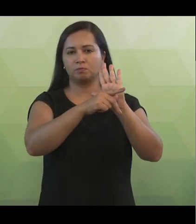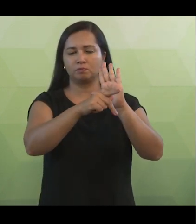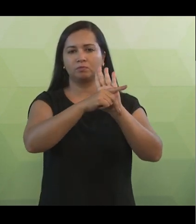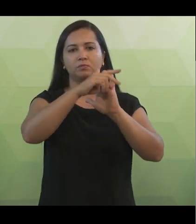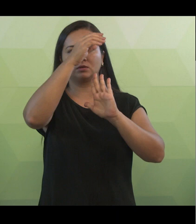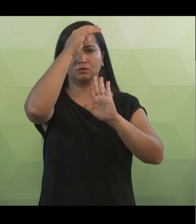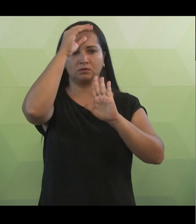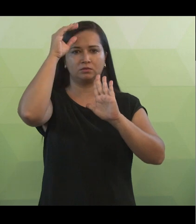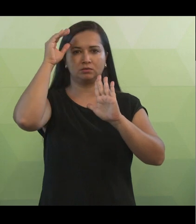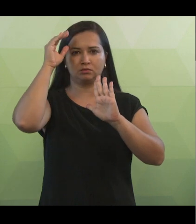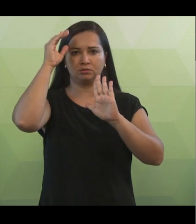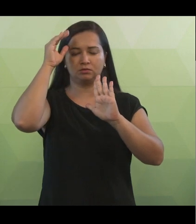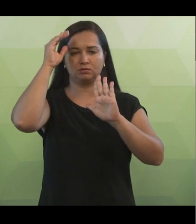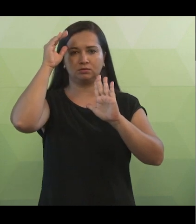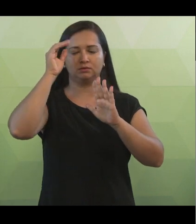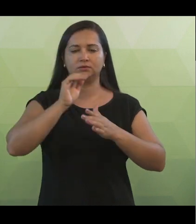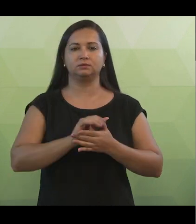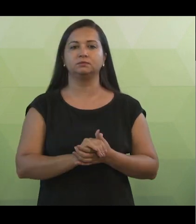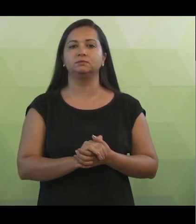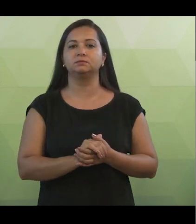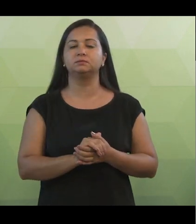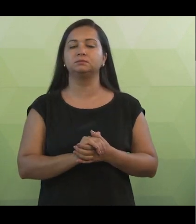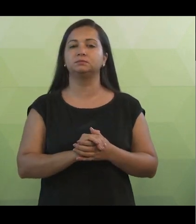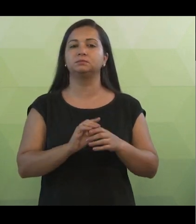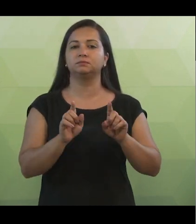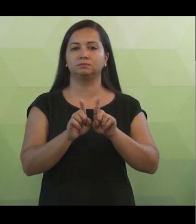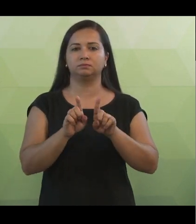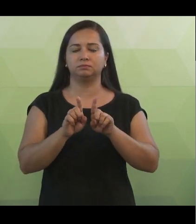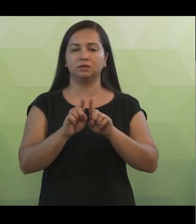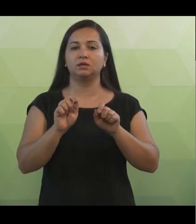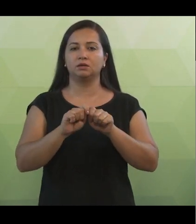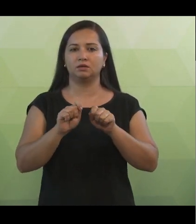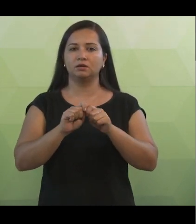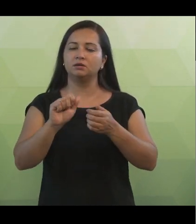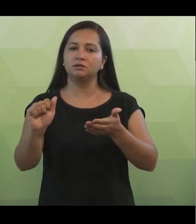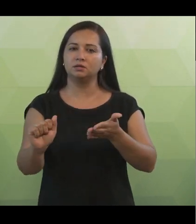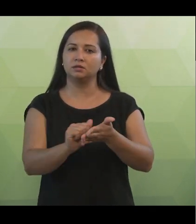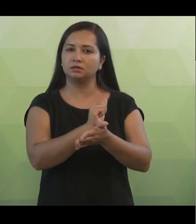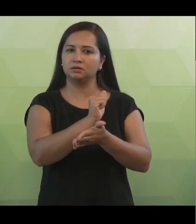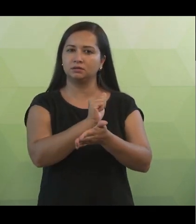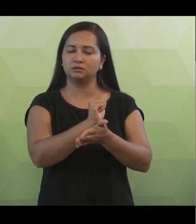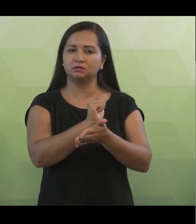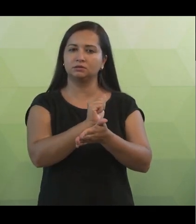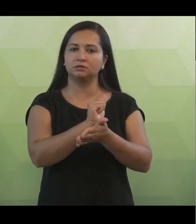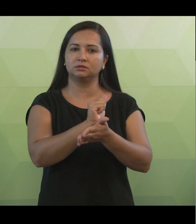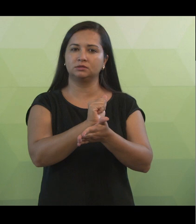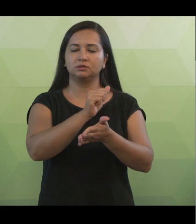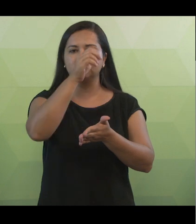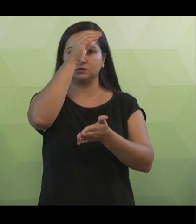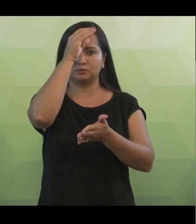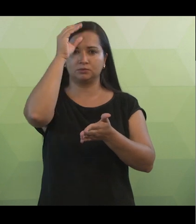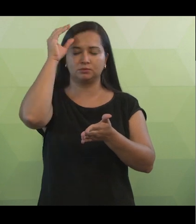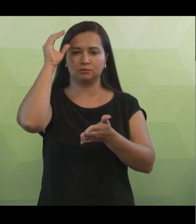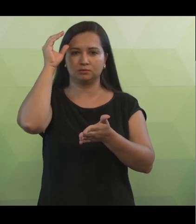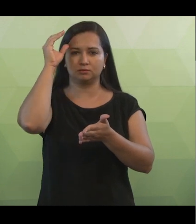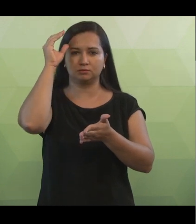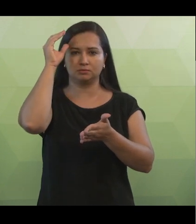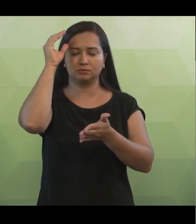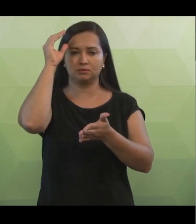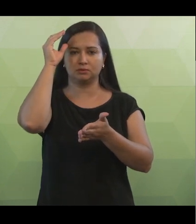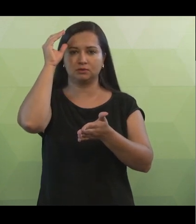Implementaremos a parte de exclusão de registros usando o componente de modal do Bootstrap.